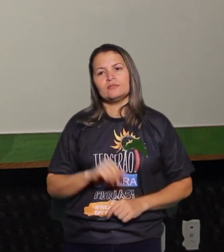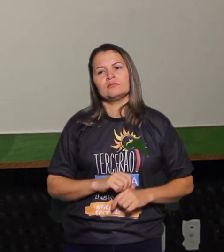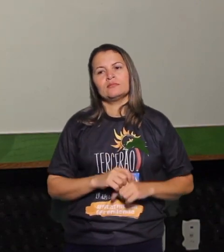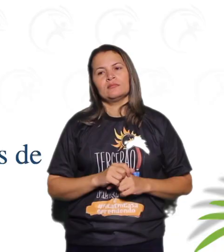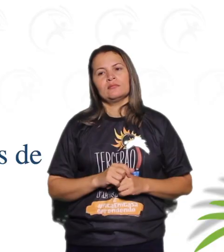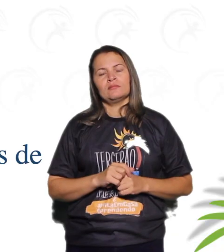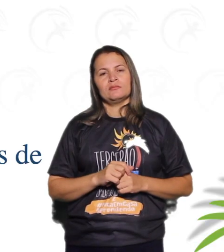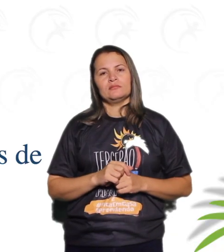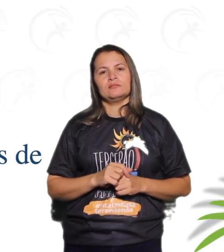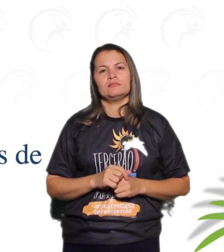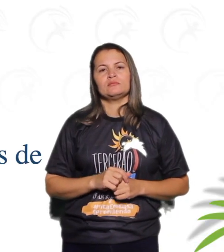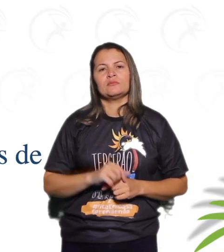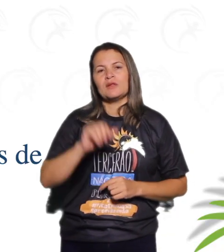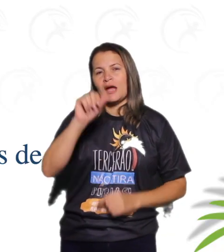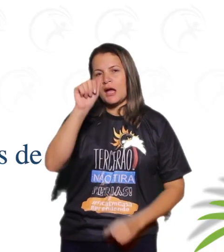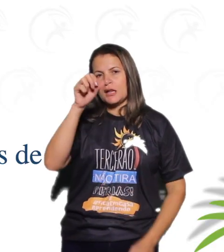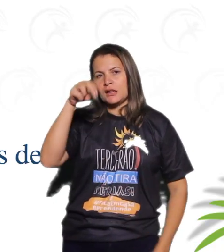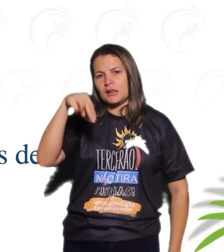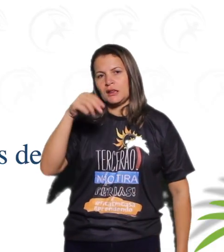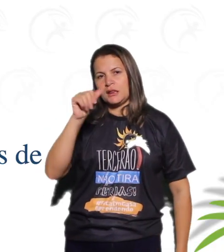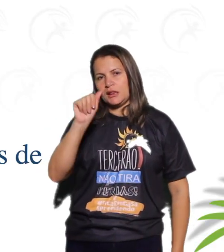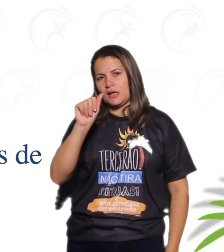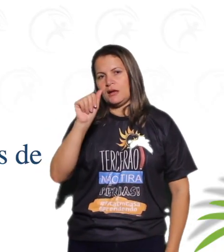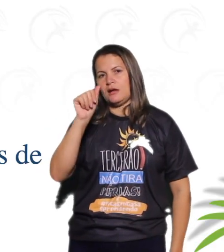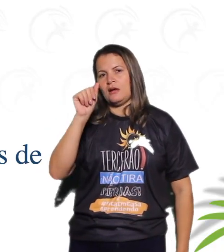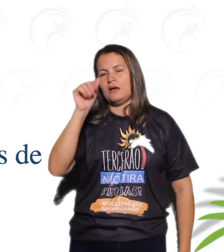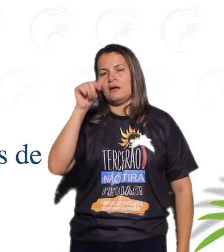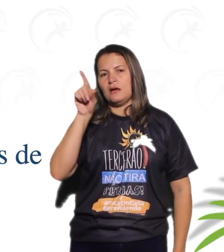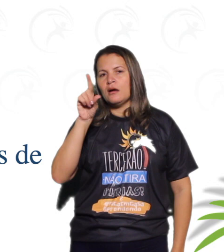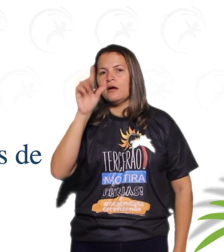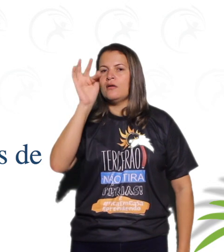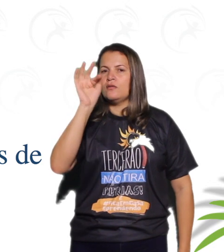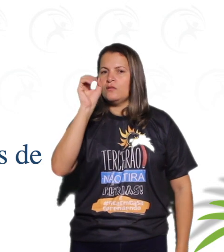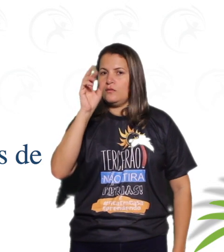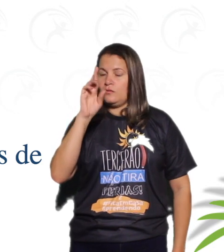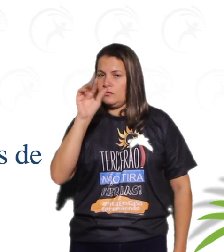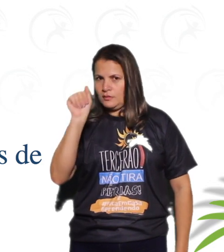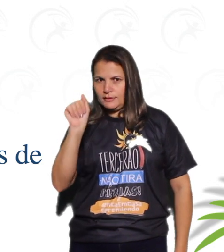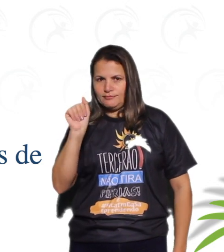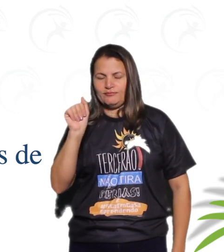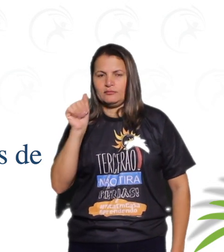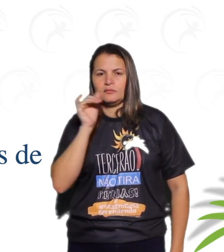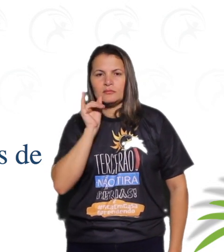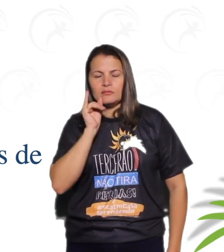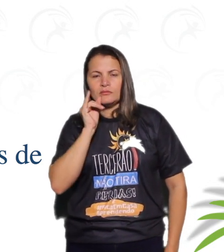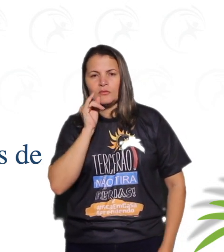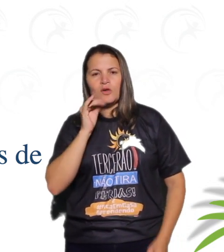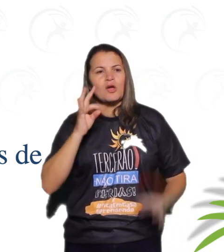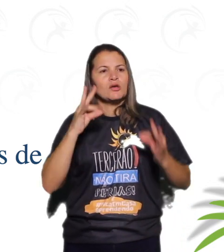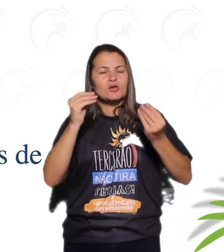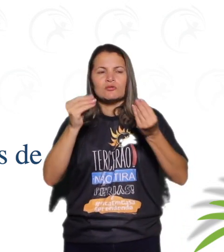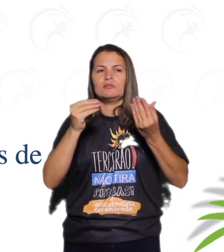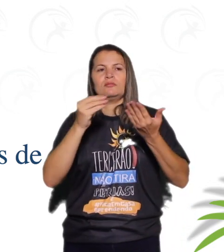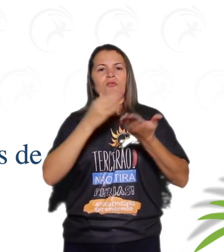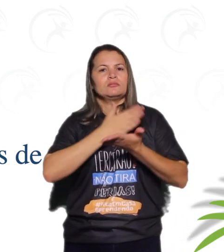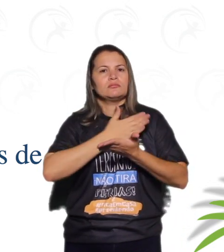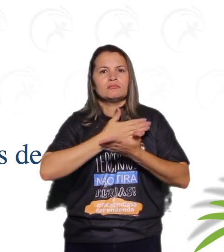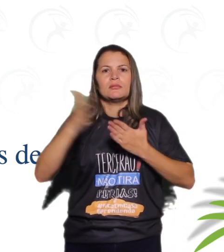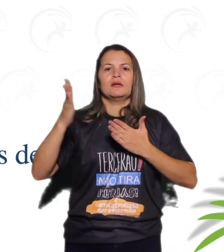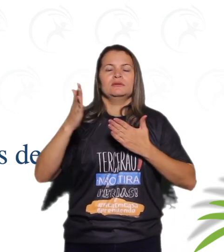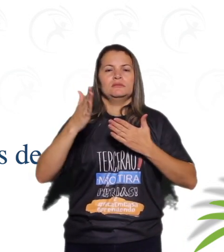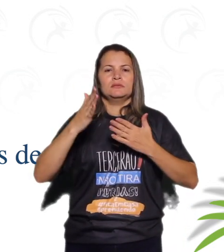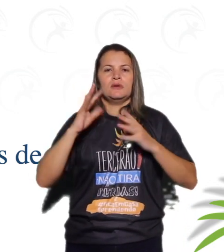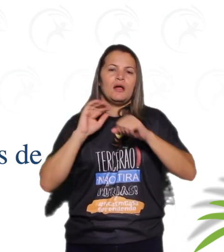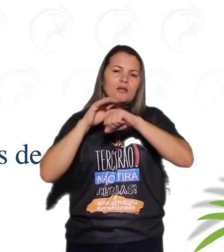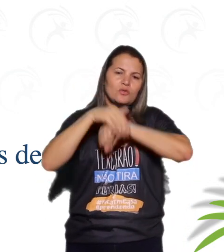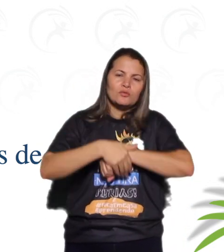Aí nós temos as figuras de sintaxe, a anáfora, tem assim, ó, que tudo passe, passe a noite, passe a